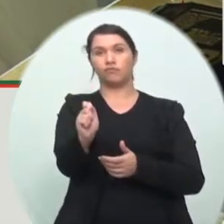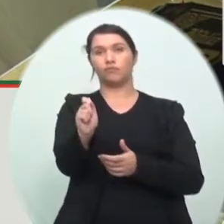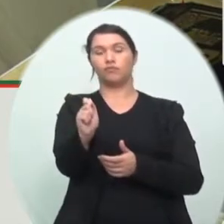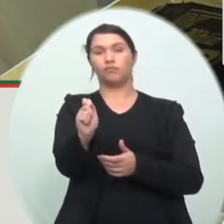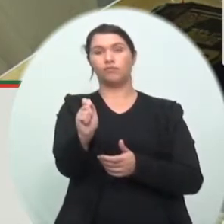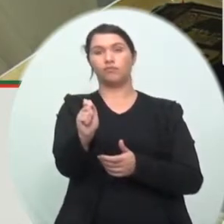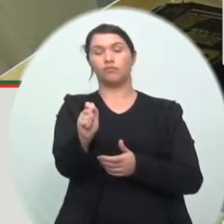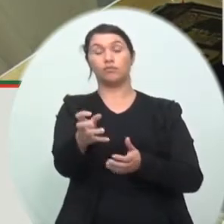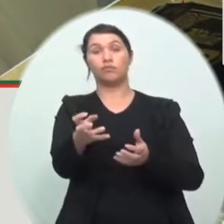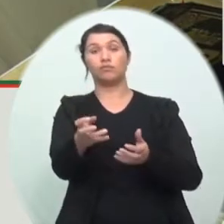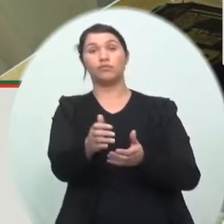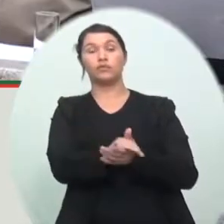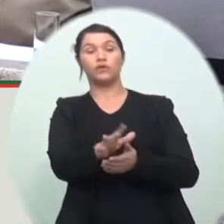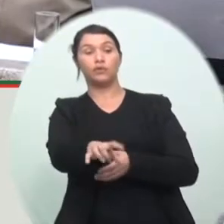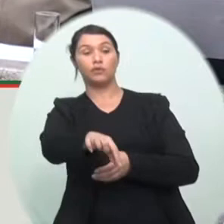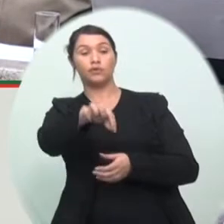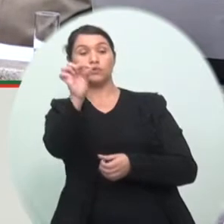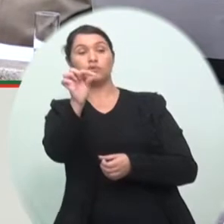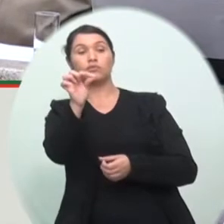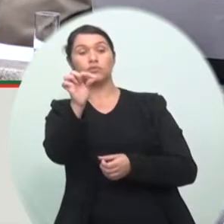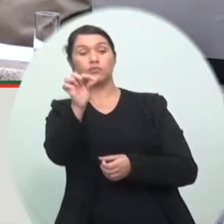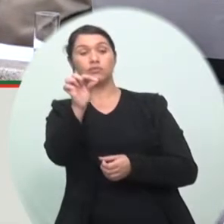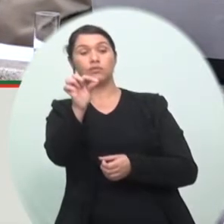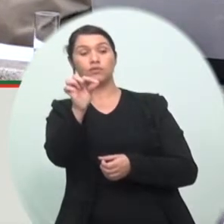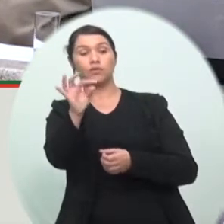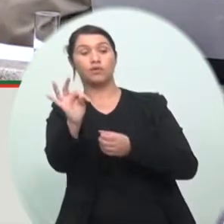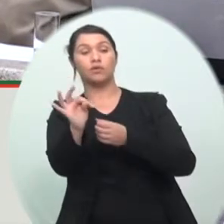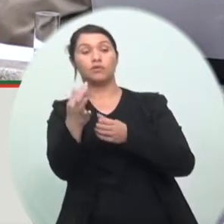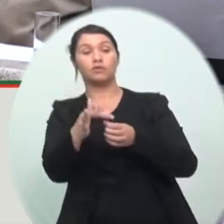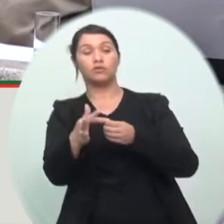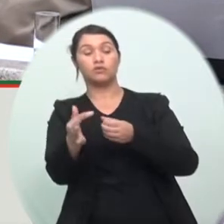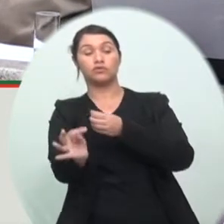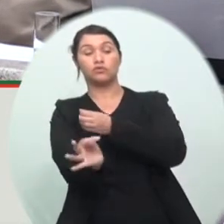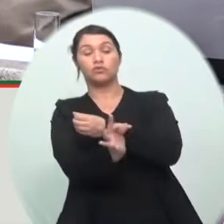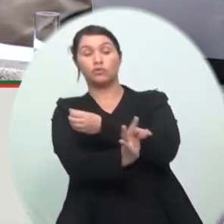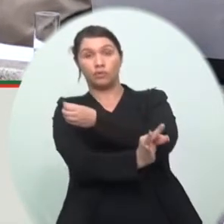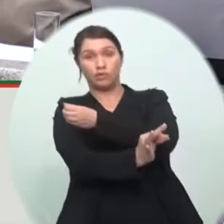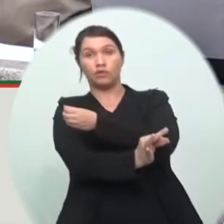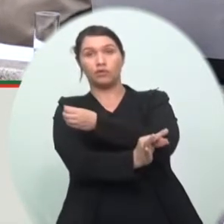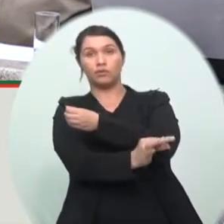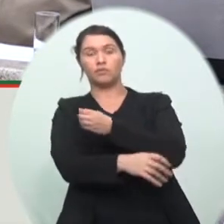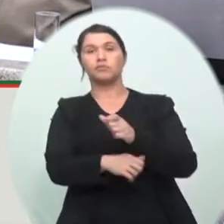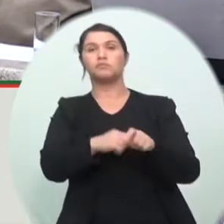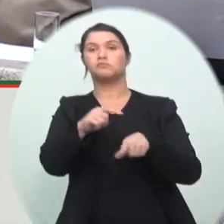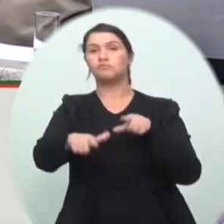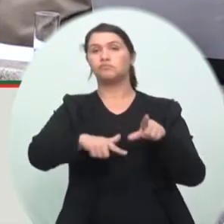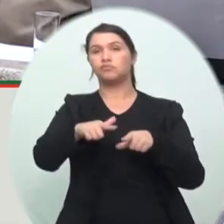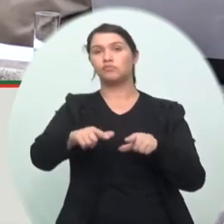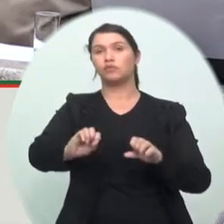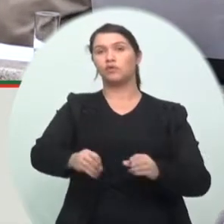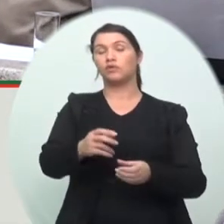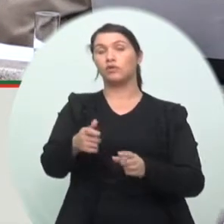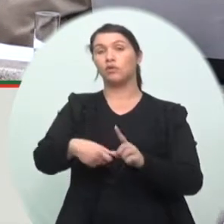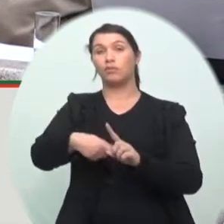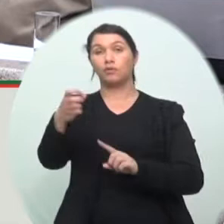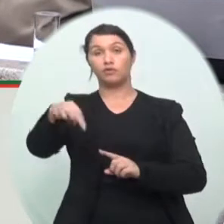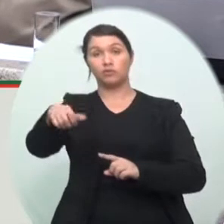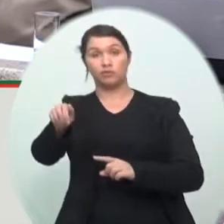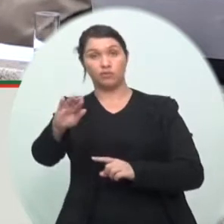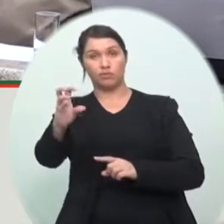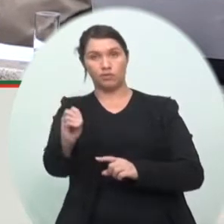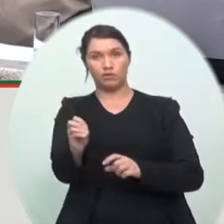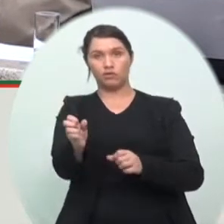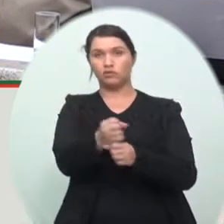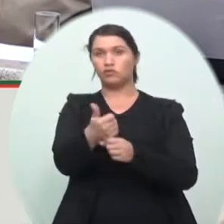profissional, no 5º Batalhão em Tubarão. Foi transferido a pedido em março de 1993,